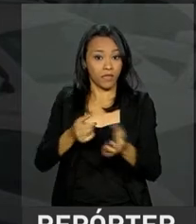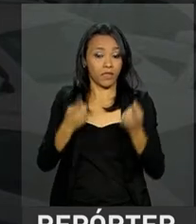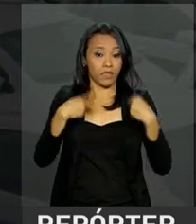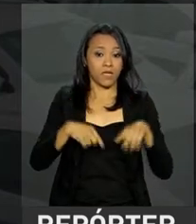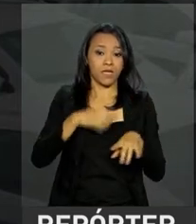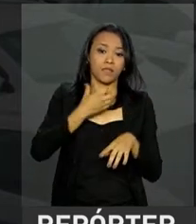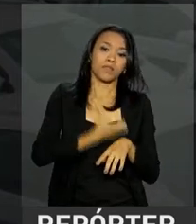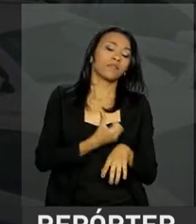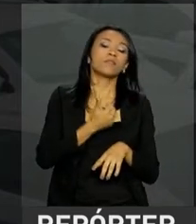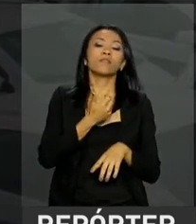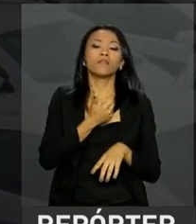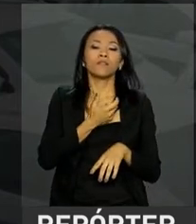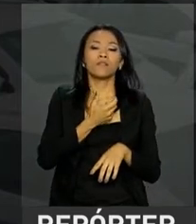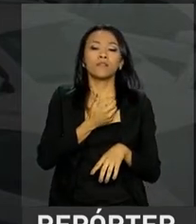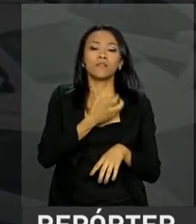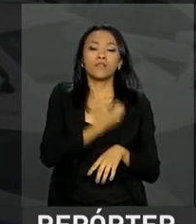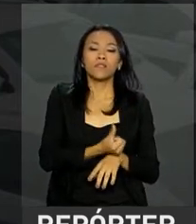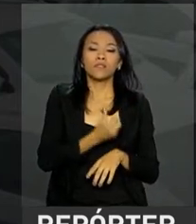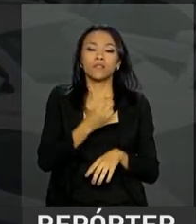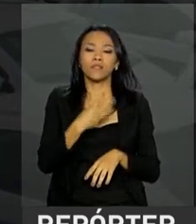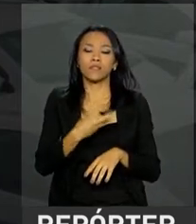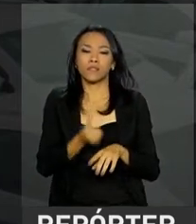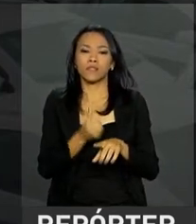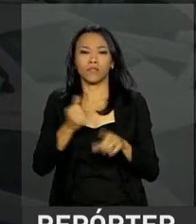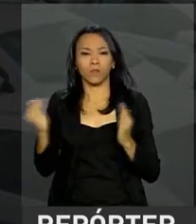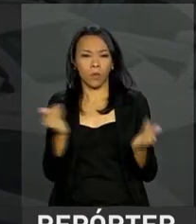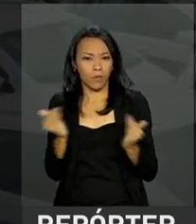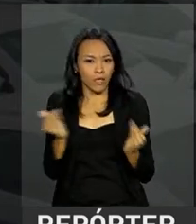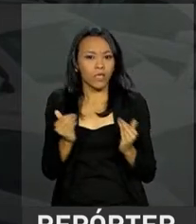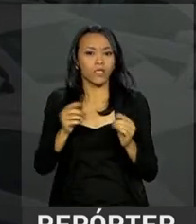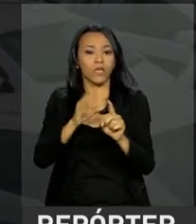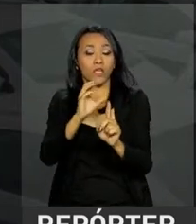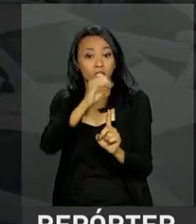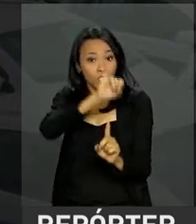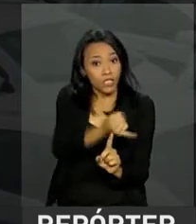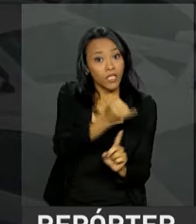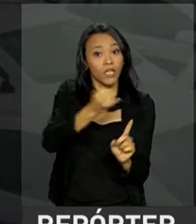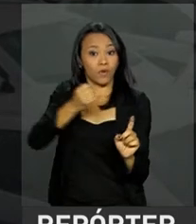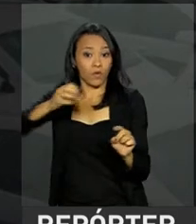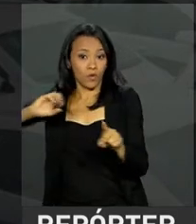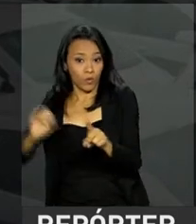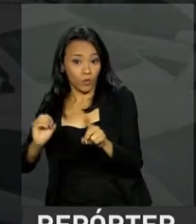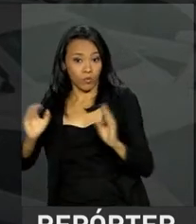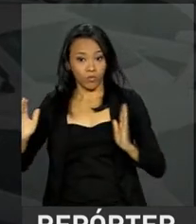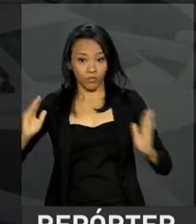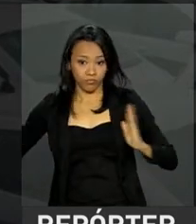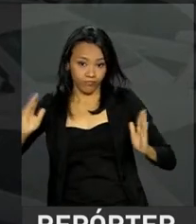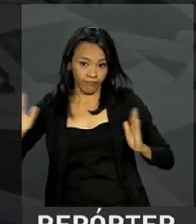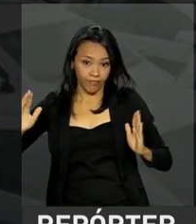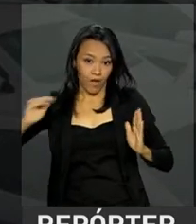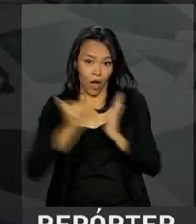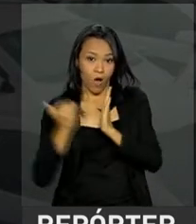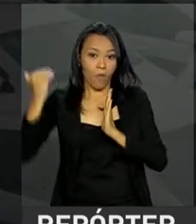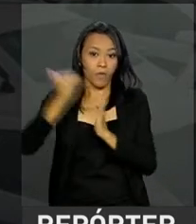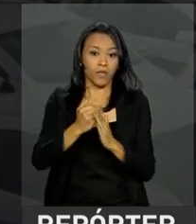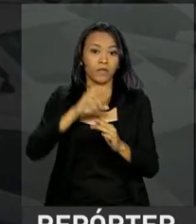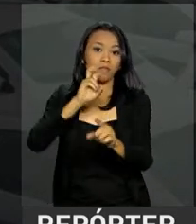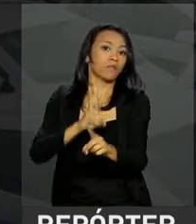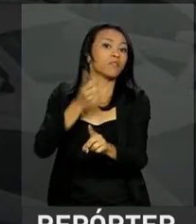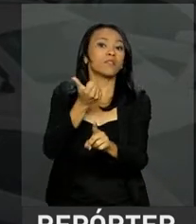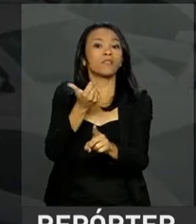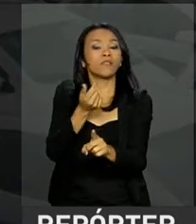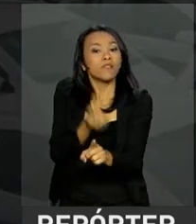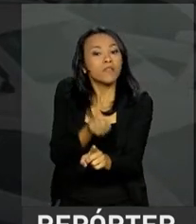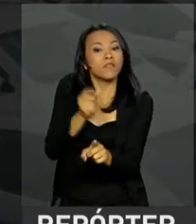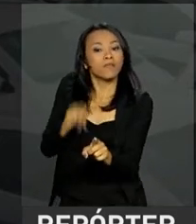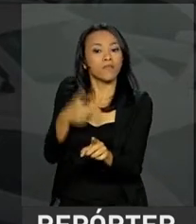66,6% na comparação com o mesmo mês do ano passado e entre janeiro e outubro deste ano, o aumento foi de 56,7%